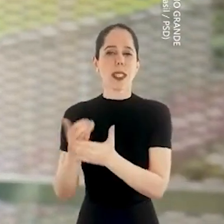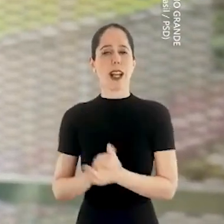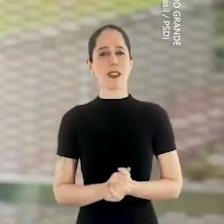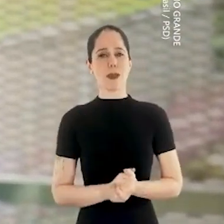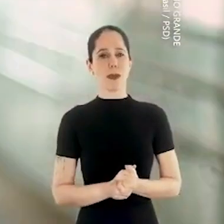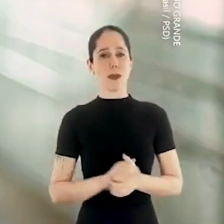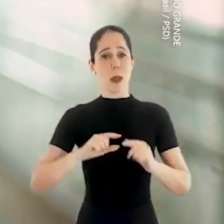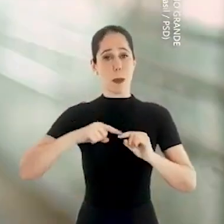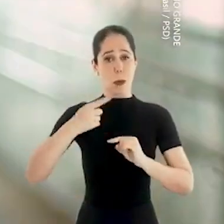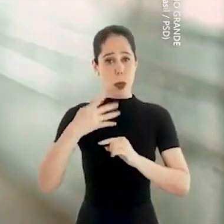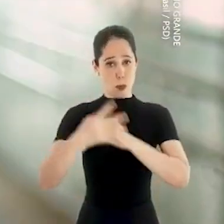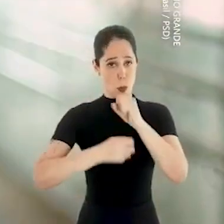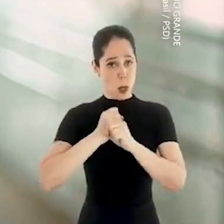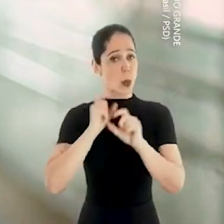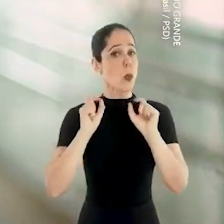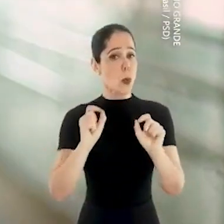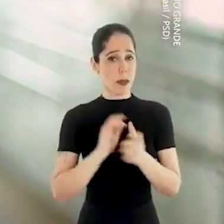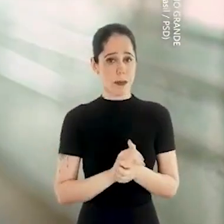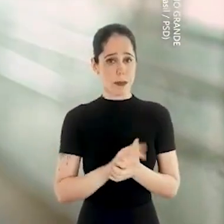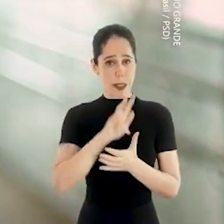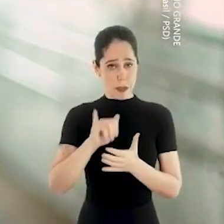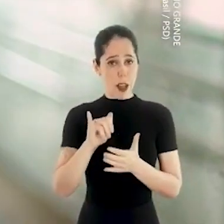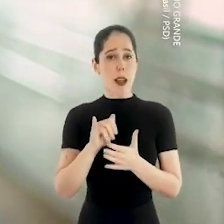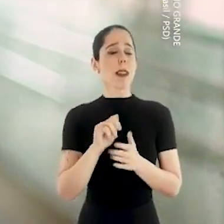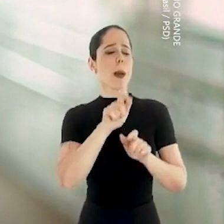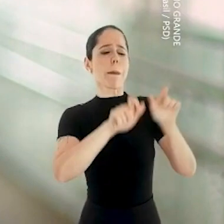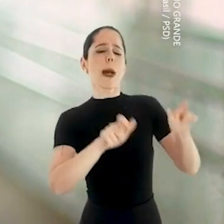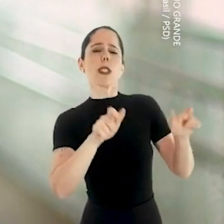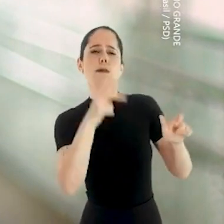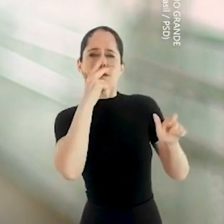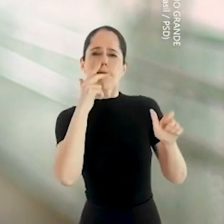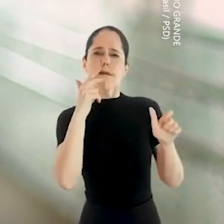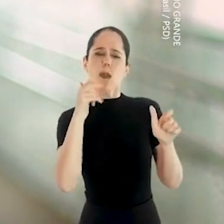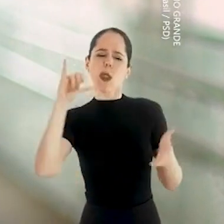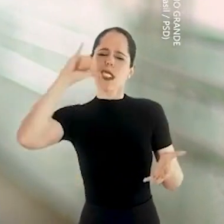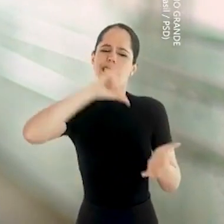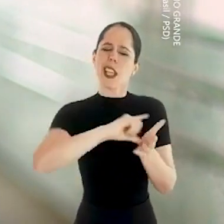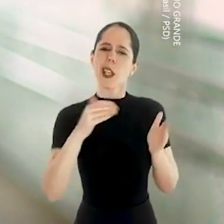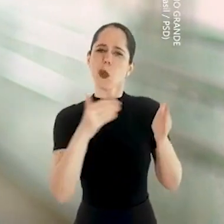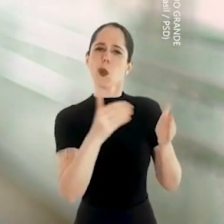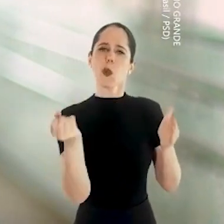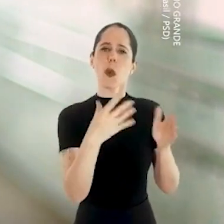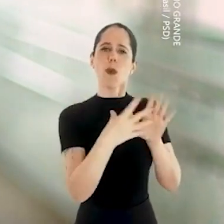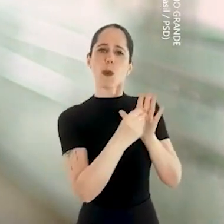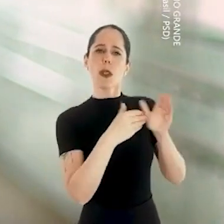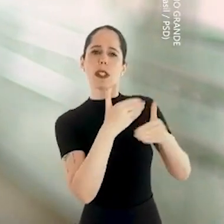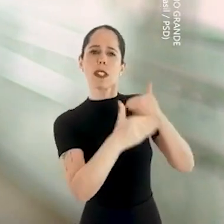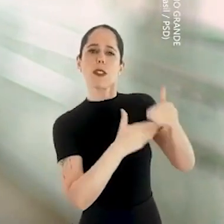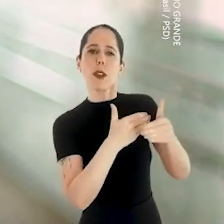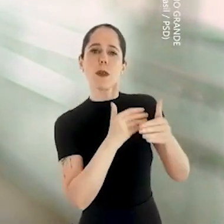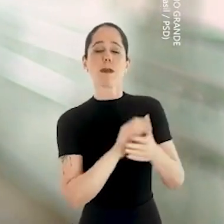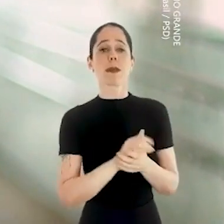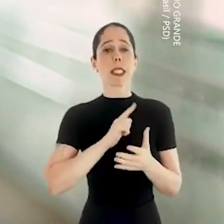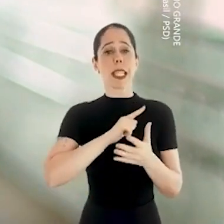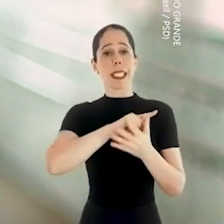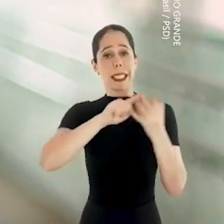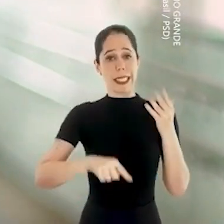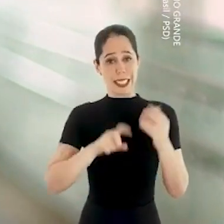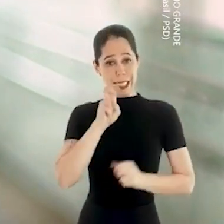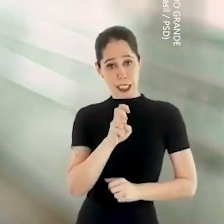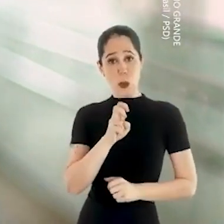mais oportunidades. Nos próximos 4 anos, vamos colocar as pessoas no centro de um novo modelo de desenvolvimento